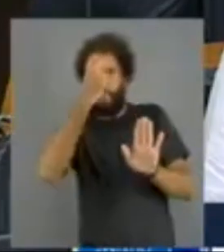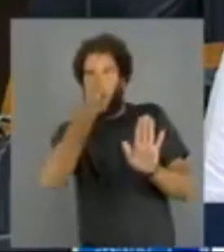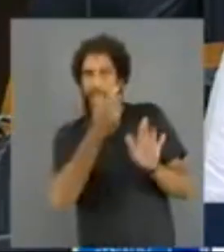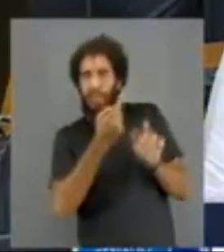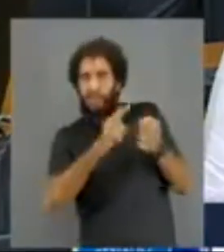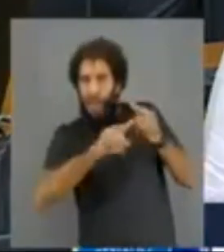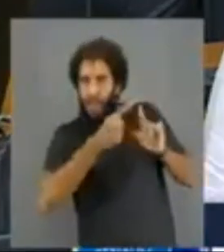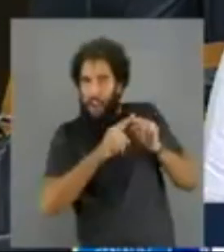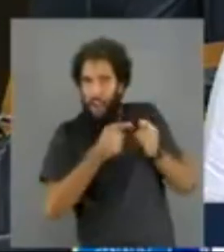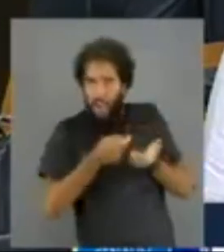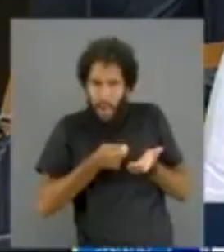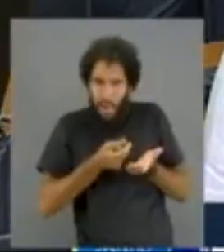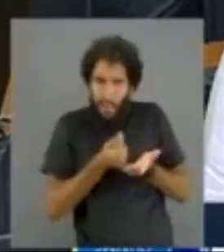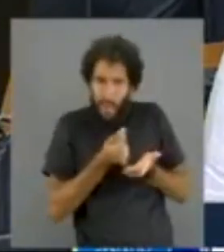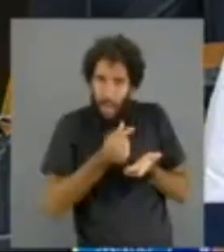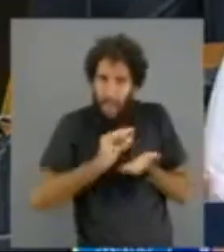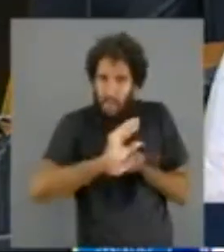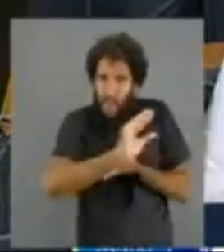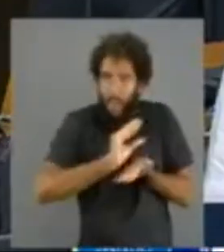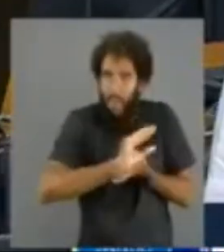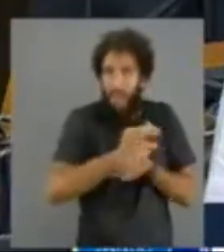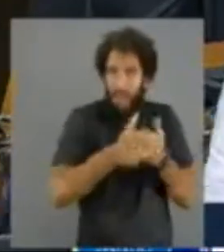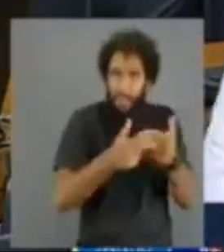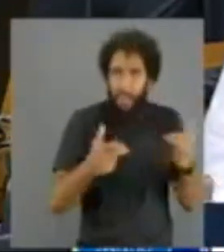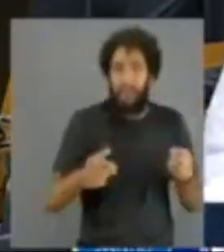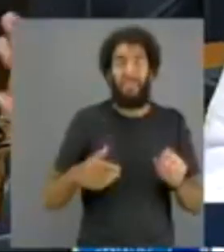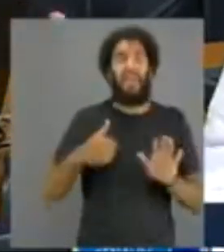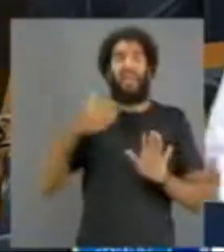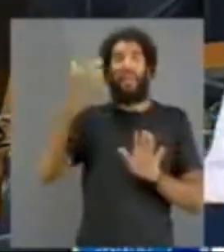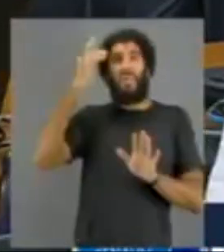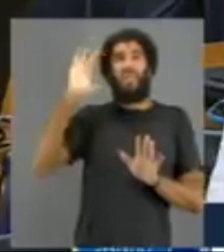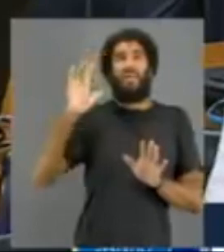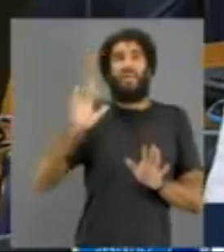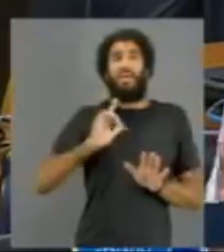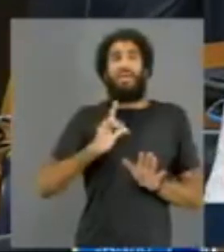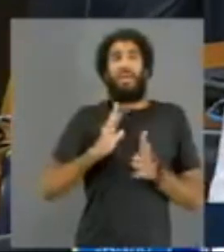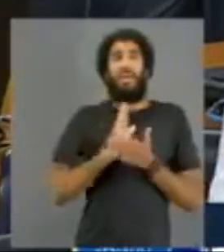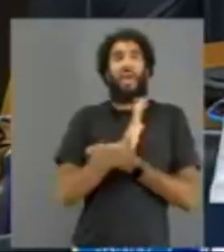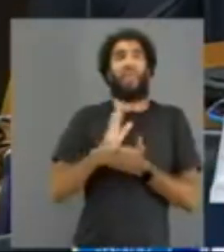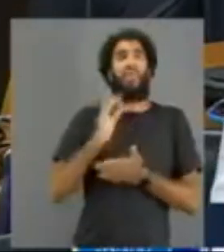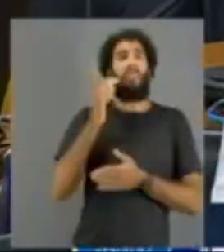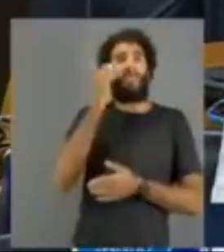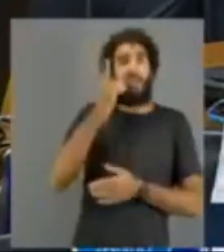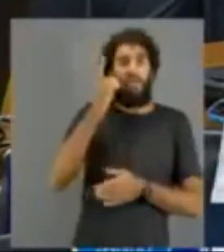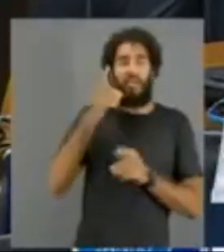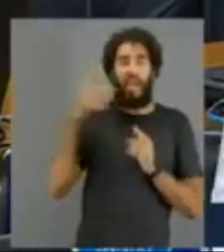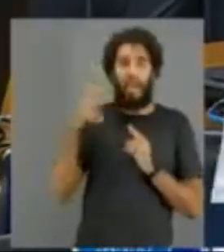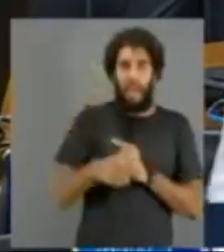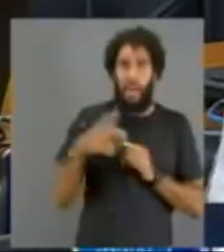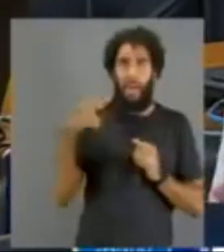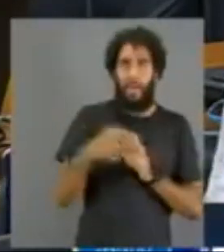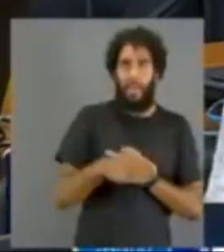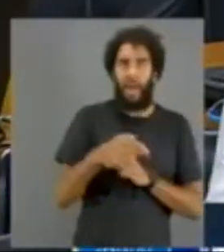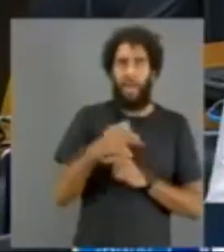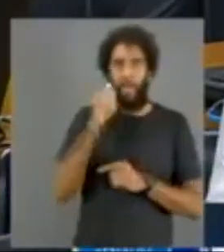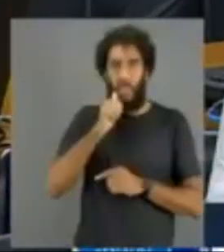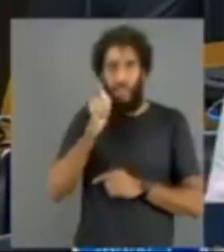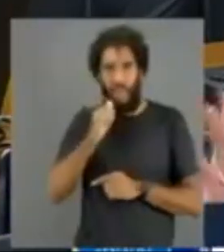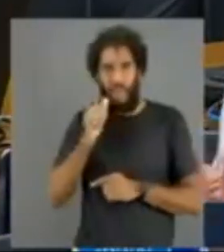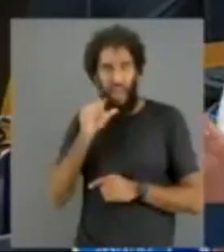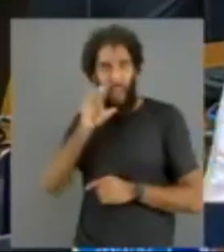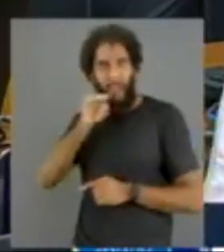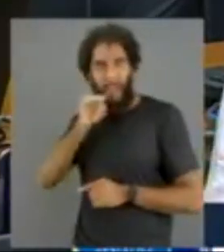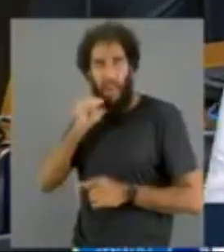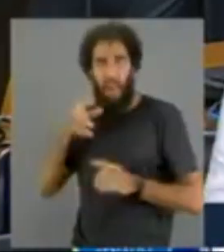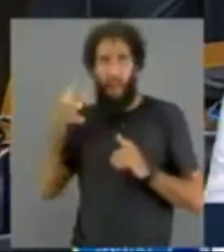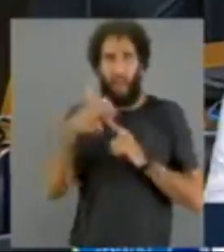da tentativa do 8 de janeiro. Eu não sei, presidente, tem deputado aqui que adora interromper fala de mulher. Aliás, é de forma sistemática,